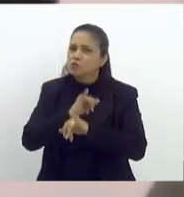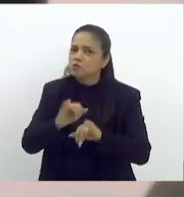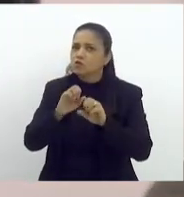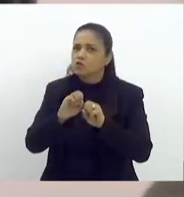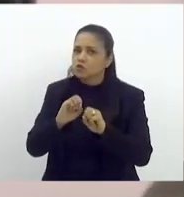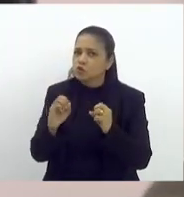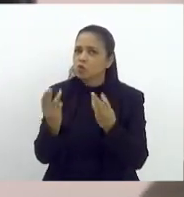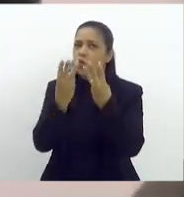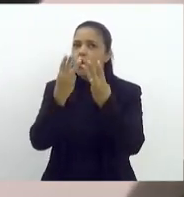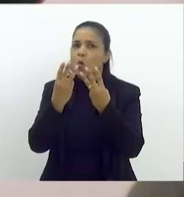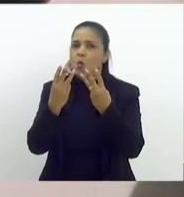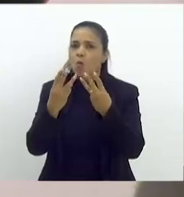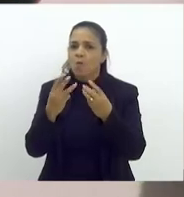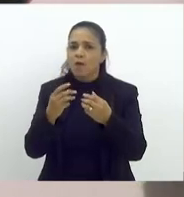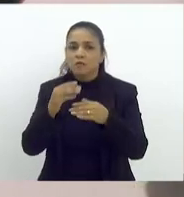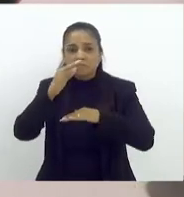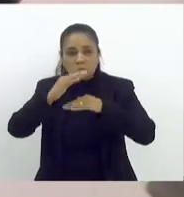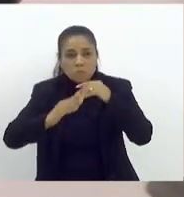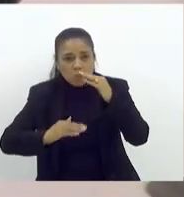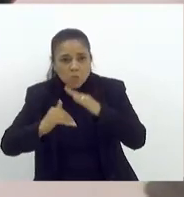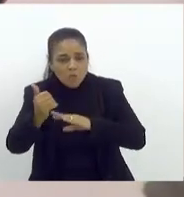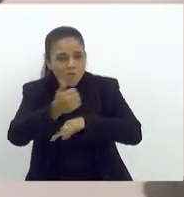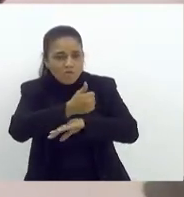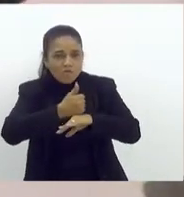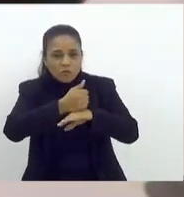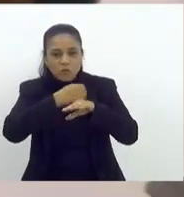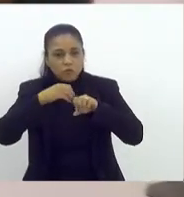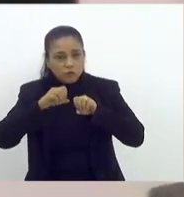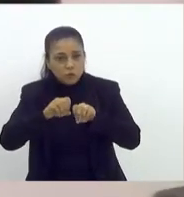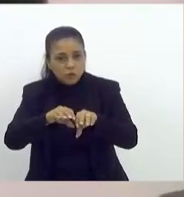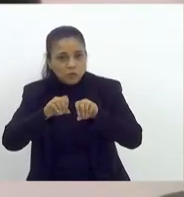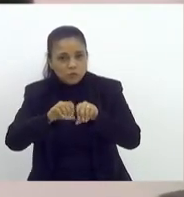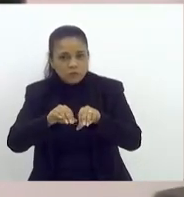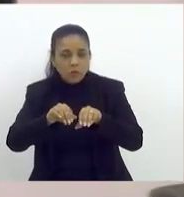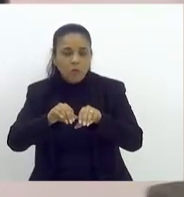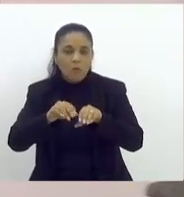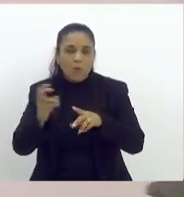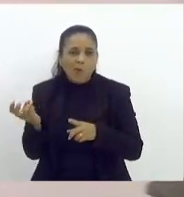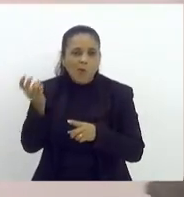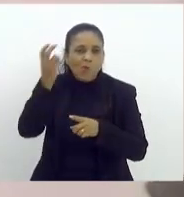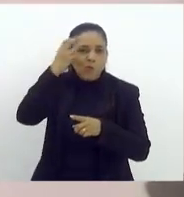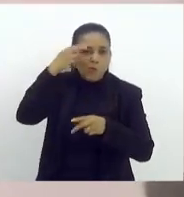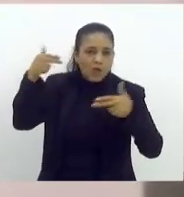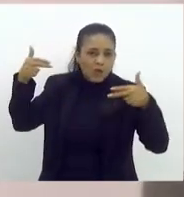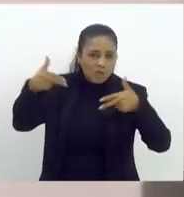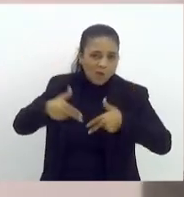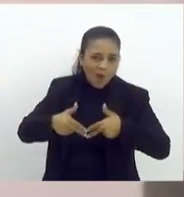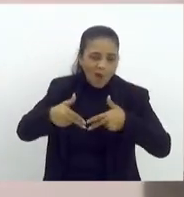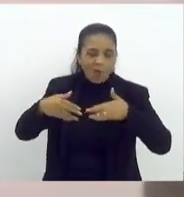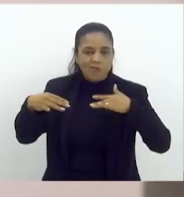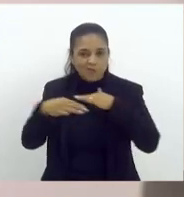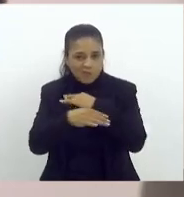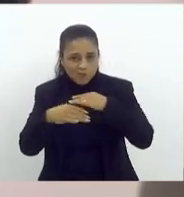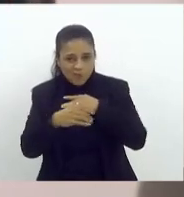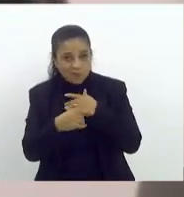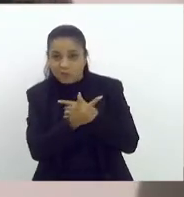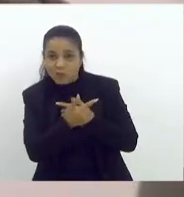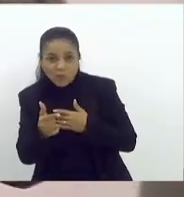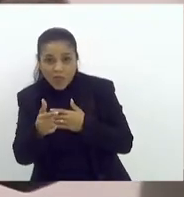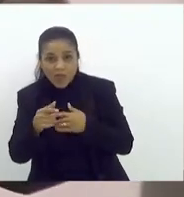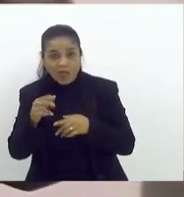Mas a gente não vê uma cadeia profissional de de educação para cultura hip hop cultura Urbana Quando você vai fazer faculdade